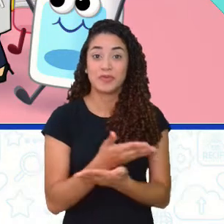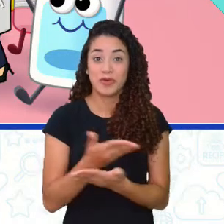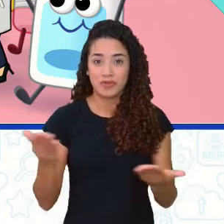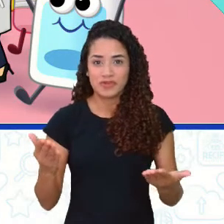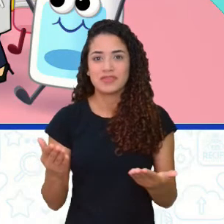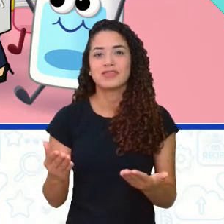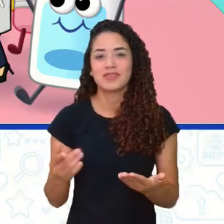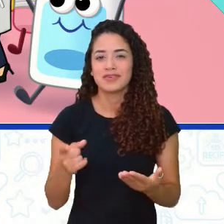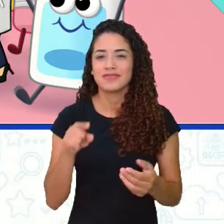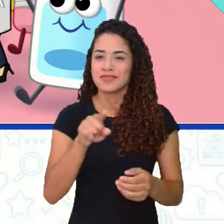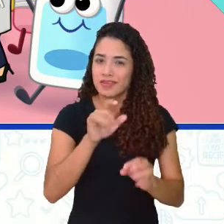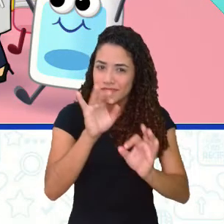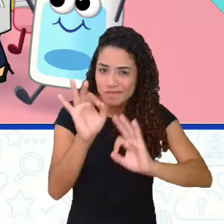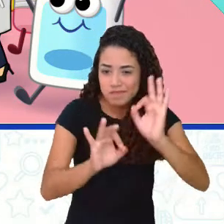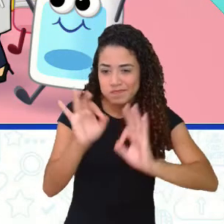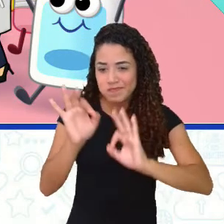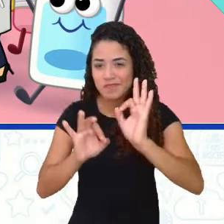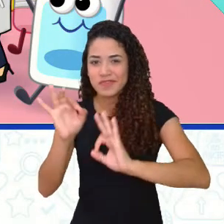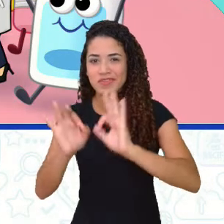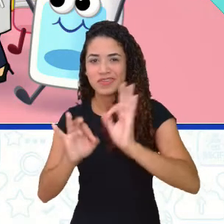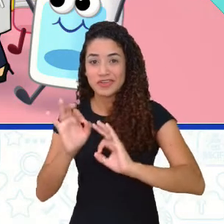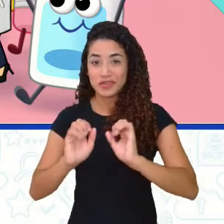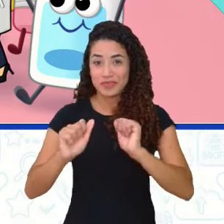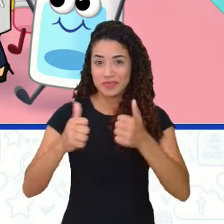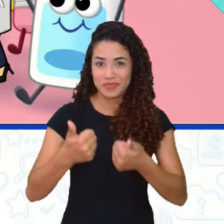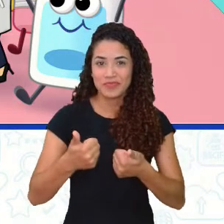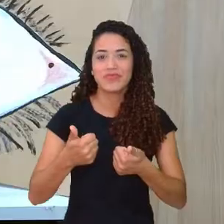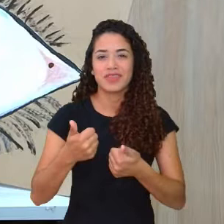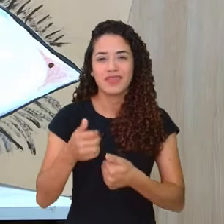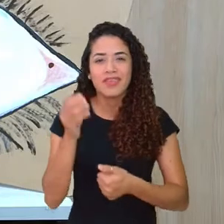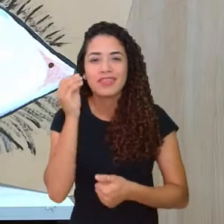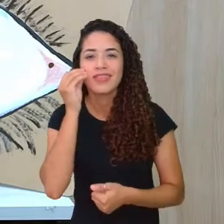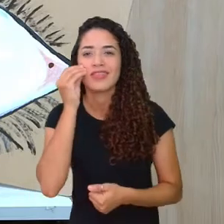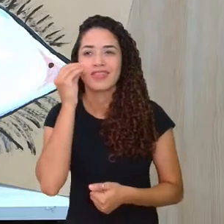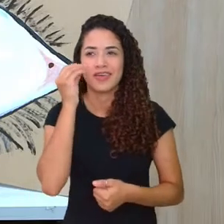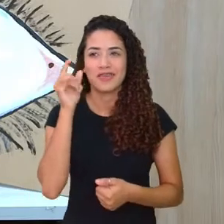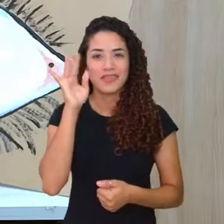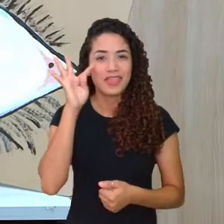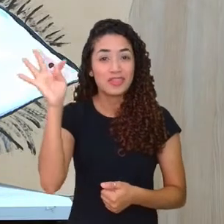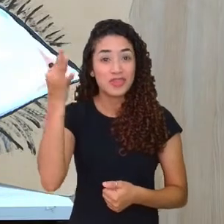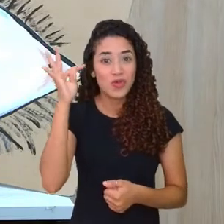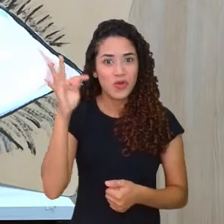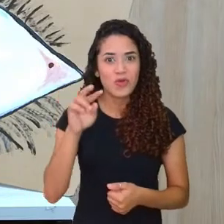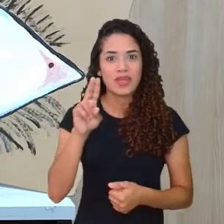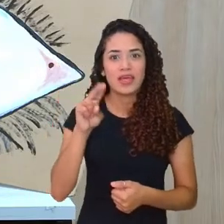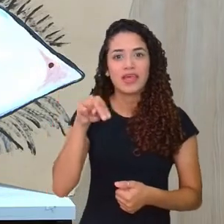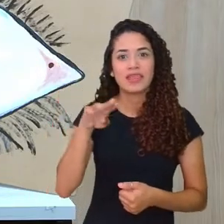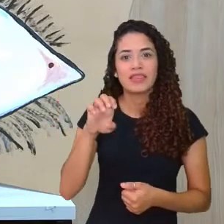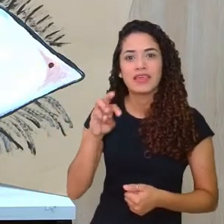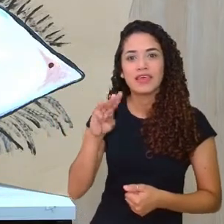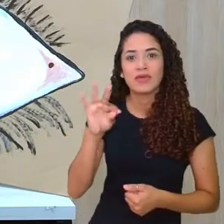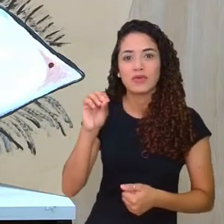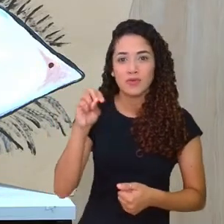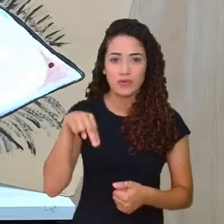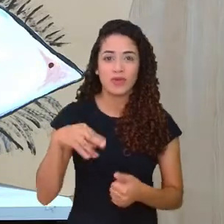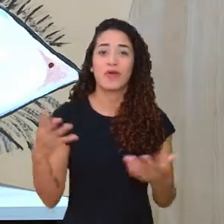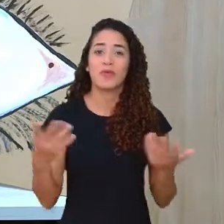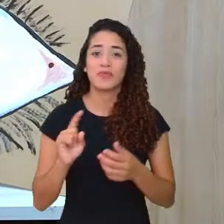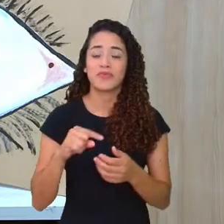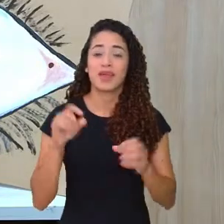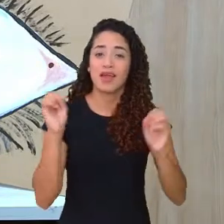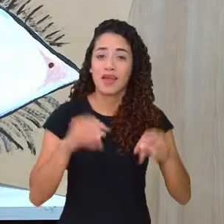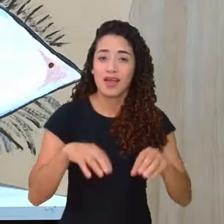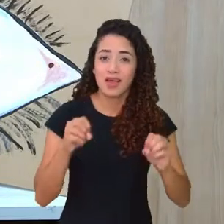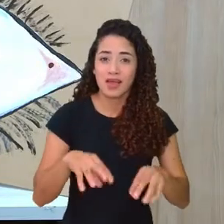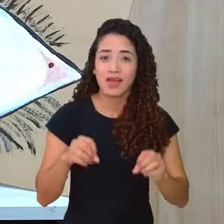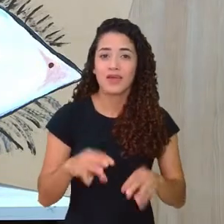faz bem direitinho isso. E vamos lá, provar aí a teoria de Newton. Então, essa é a nossa aula, esse é o nosso material